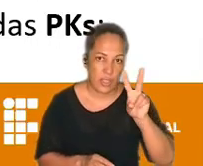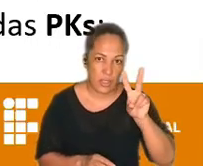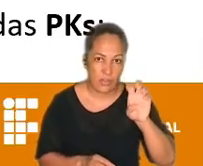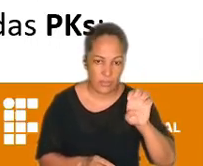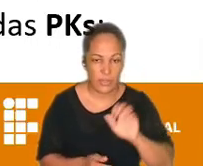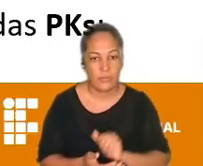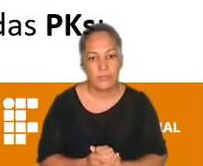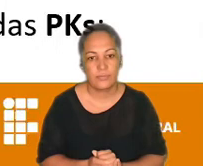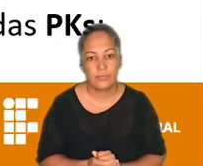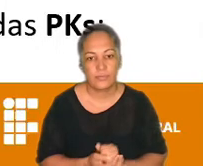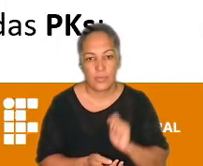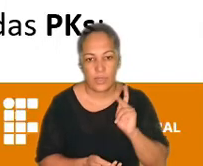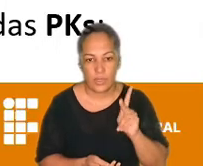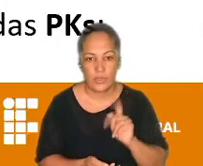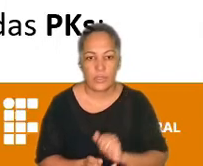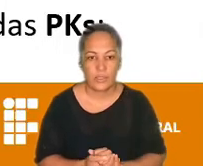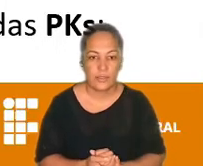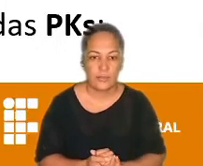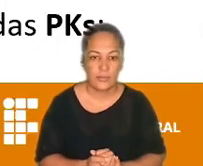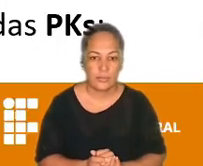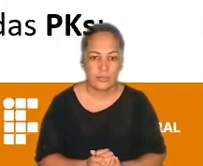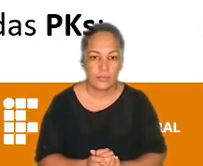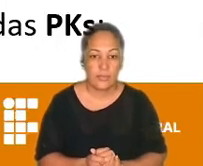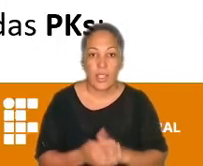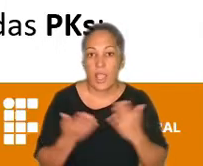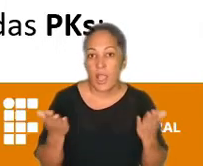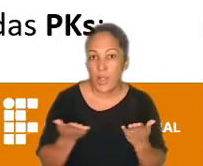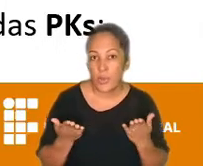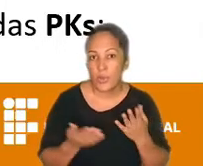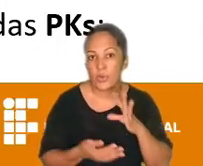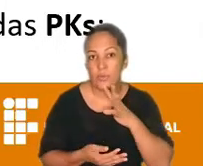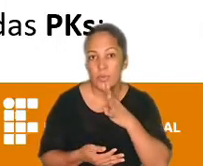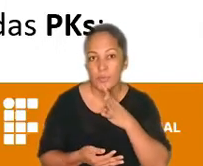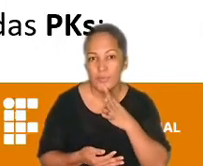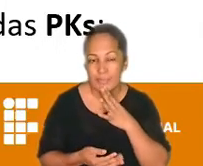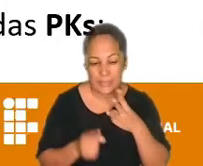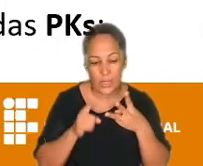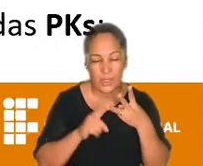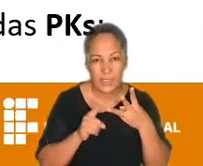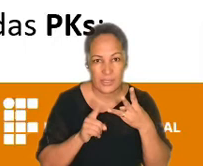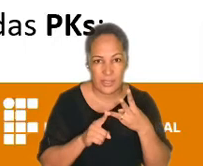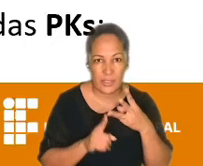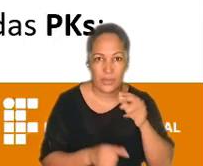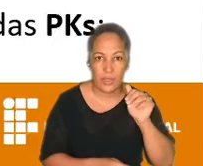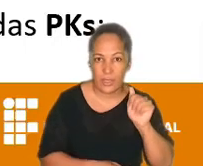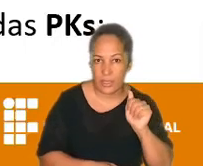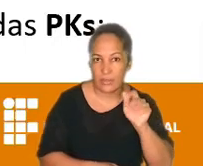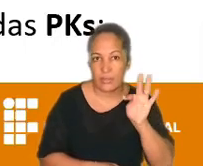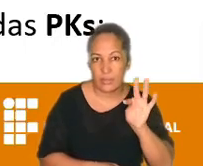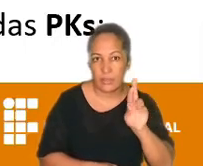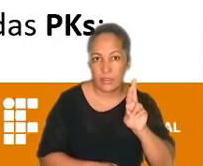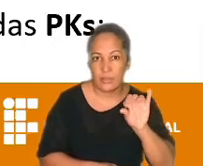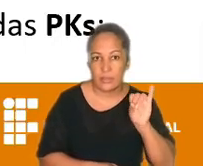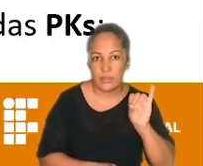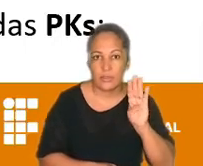primário. Agora iremos conhecer um terceiro tipo de atributo, que é a chave estrangeira. Então, a chave estrangeira